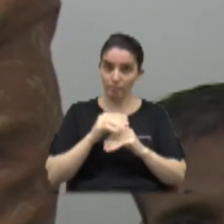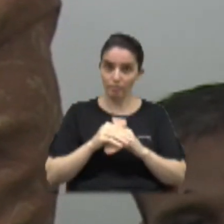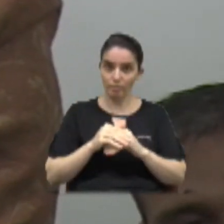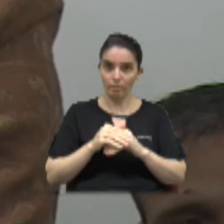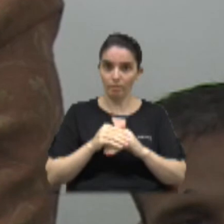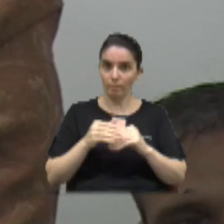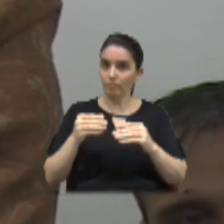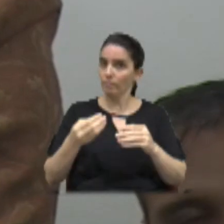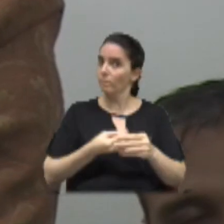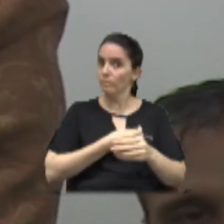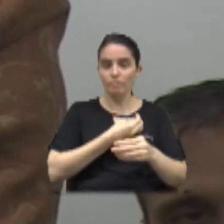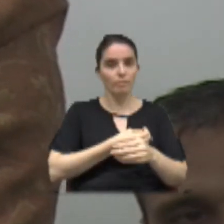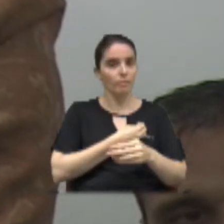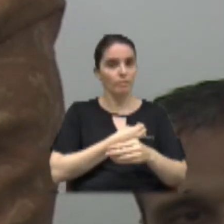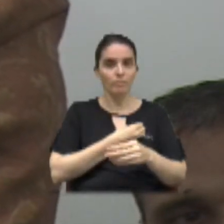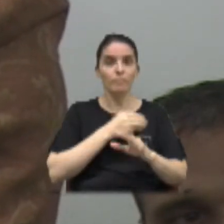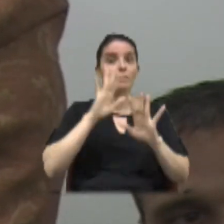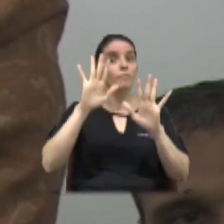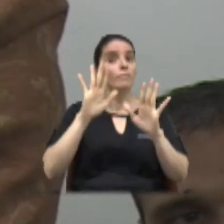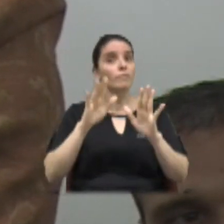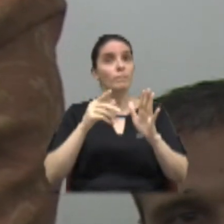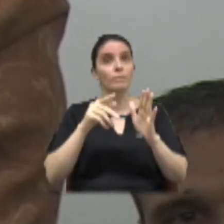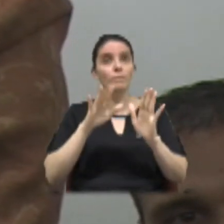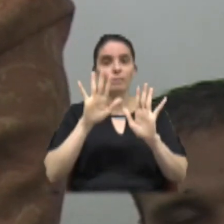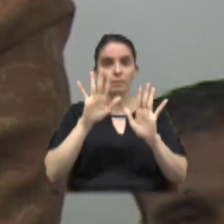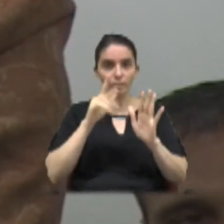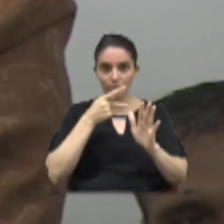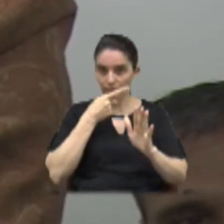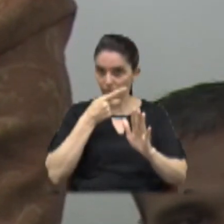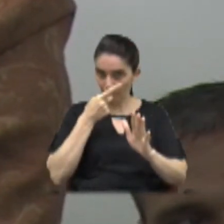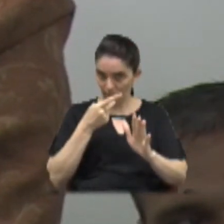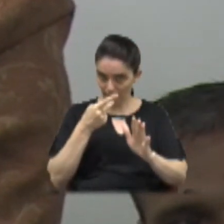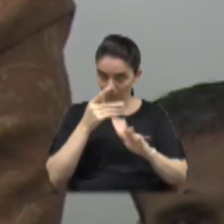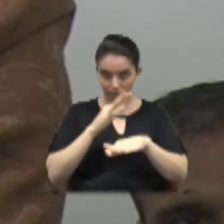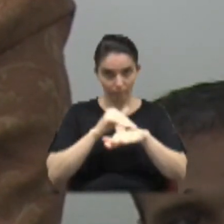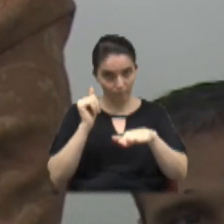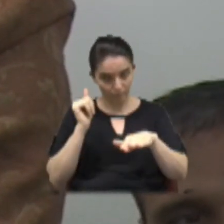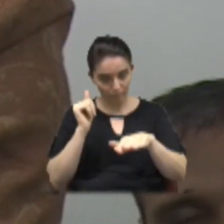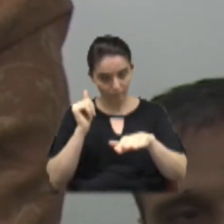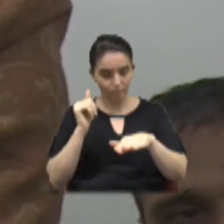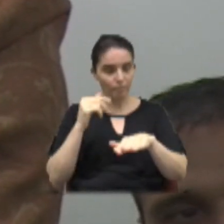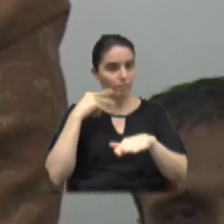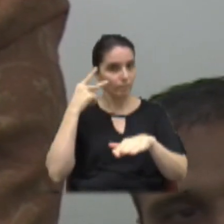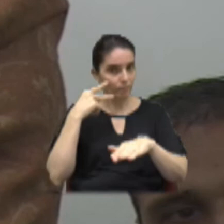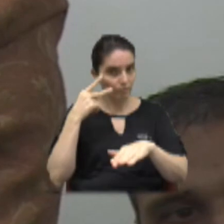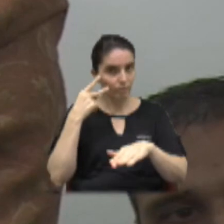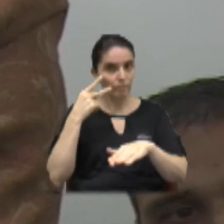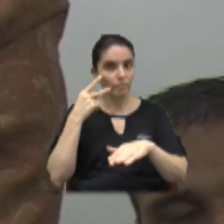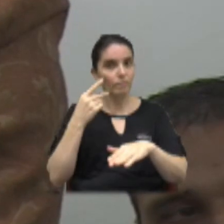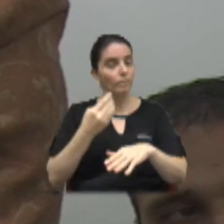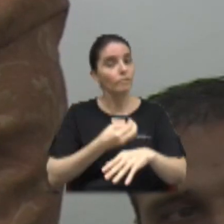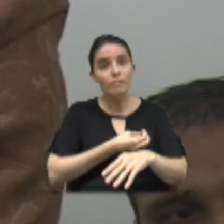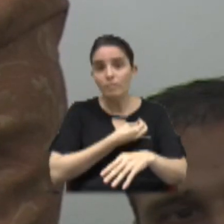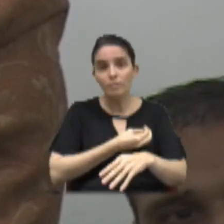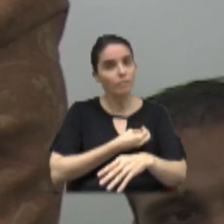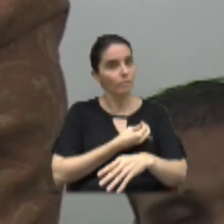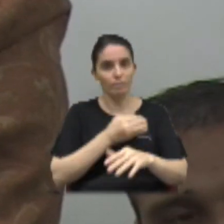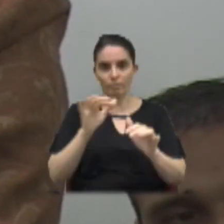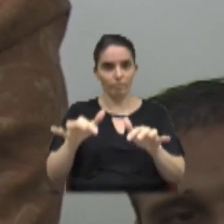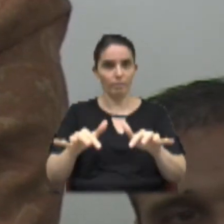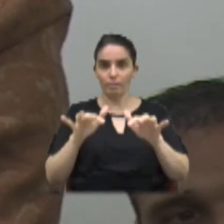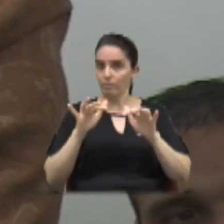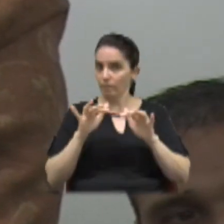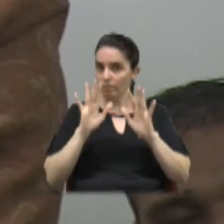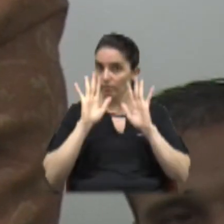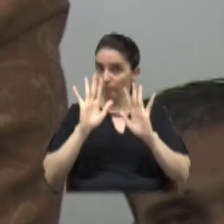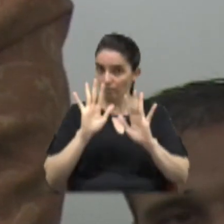estava presente? Sim, porque eu estava lá. Não, a hora que eu chamei o requerimento, a senhora não estava presente. Sim, eu não